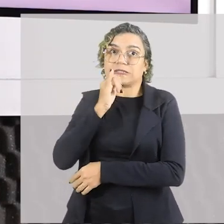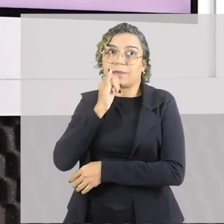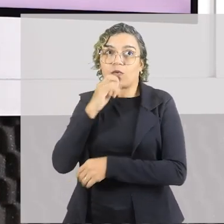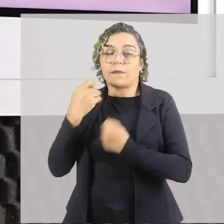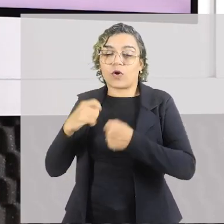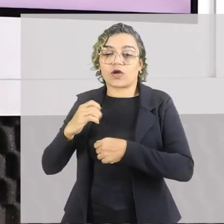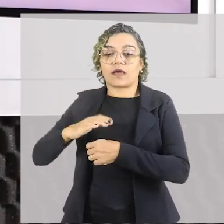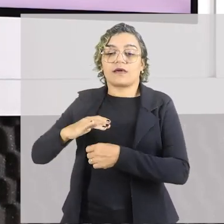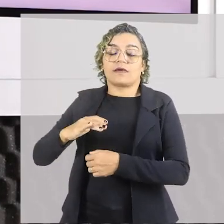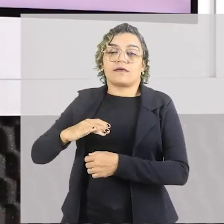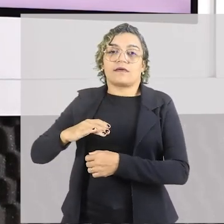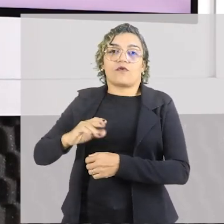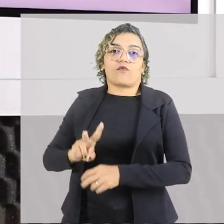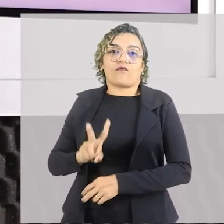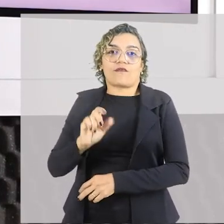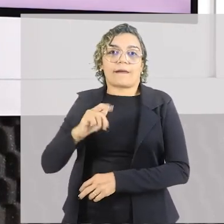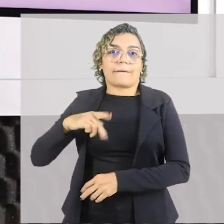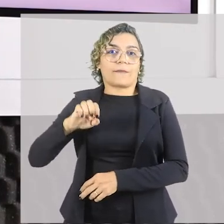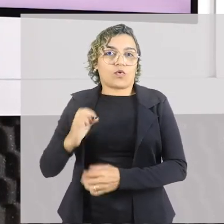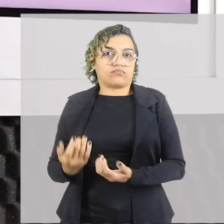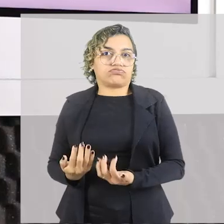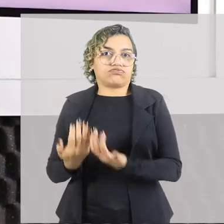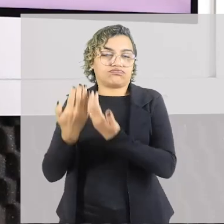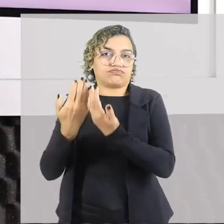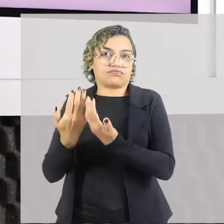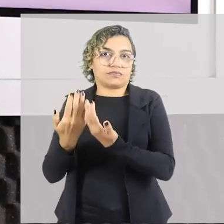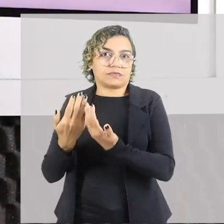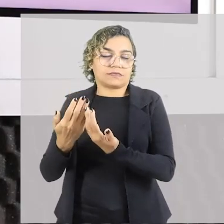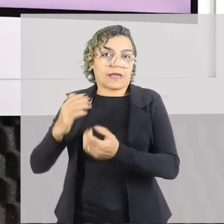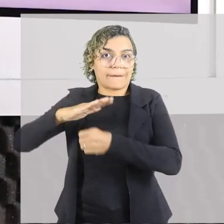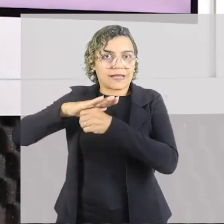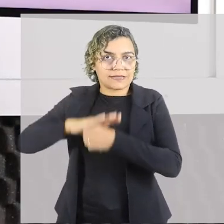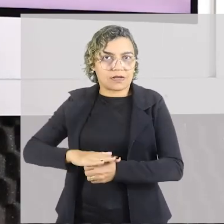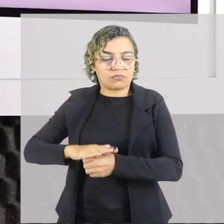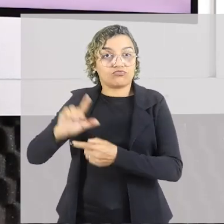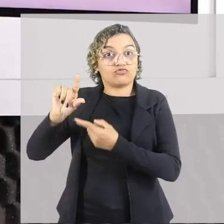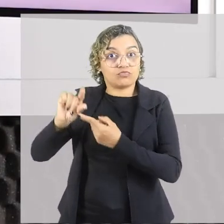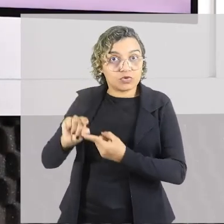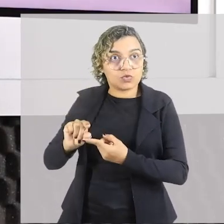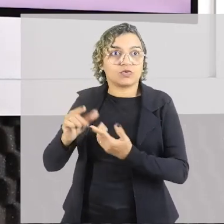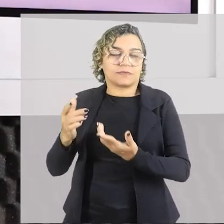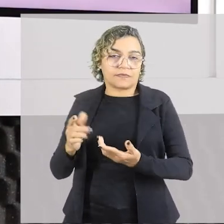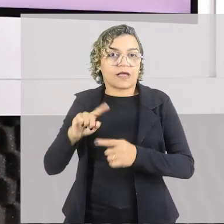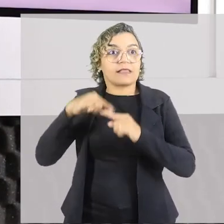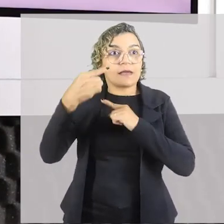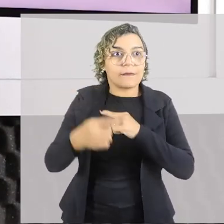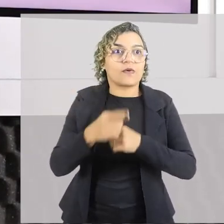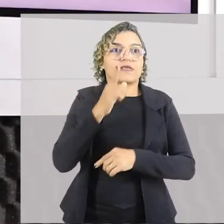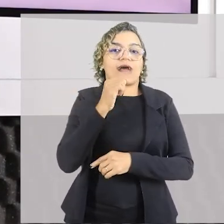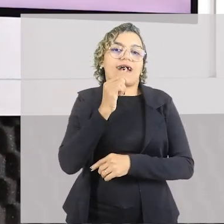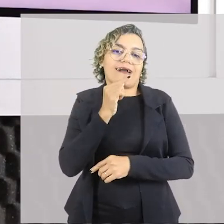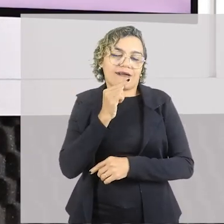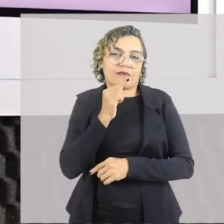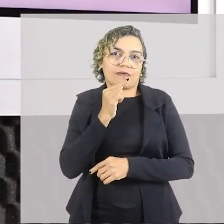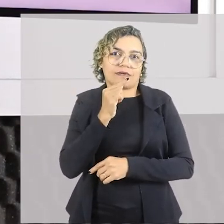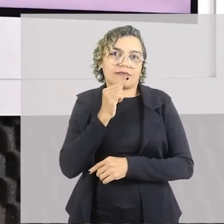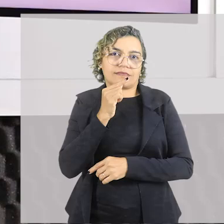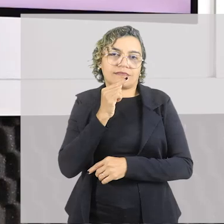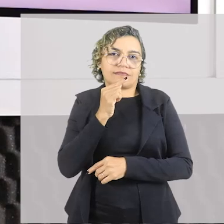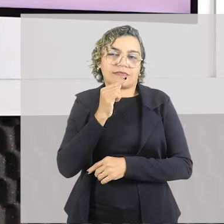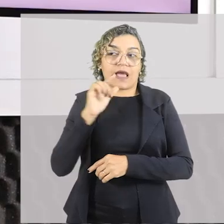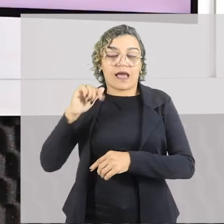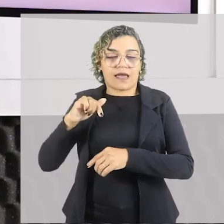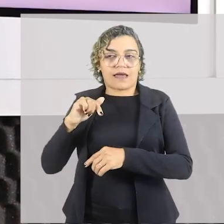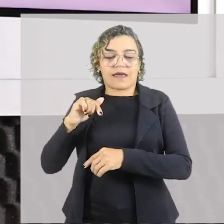baixa, porque tem pouco vapor. Depois eu tenho a água, que já evapora bem melhor que o óleo, então já gera mais